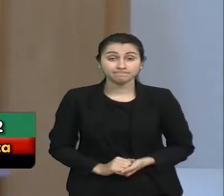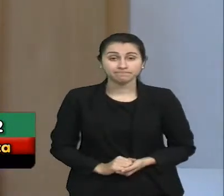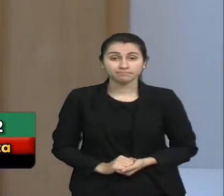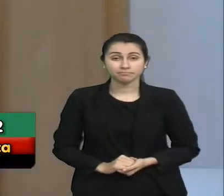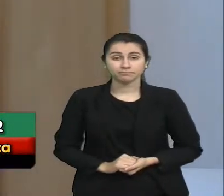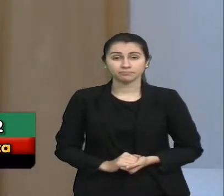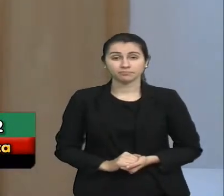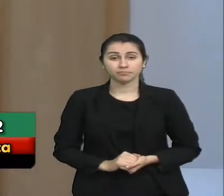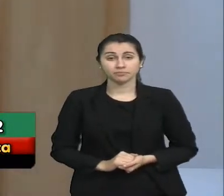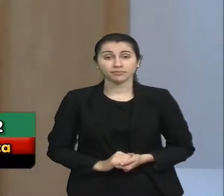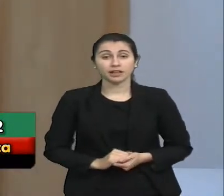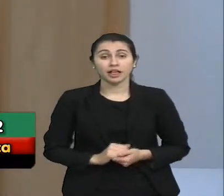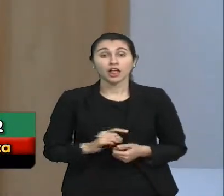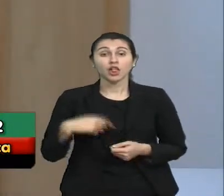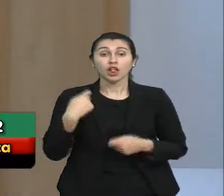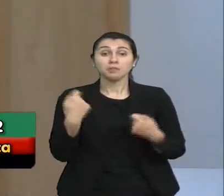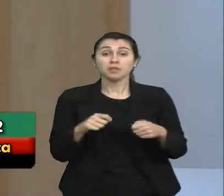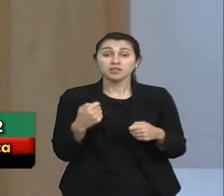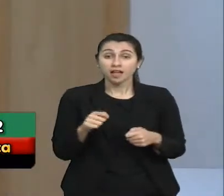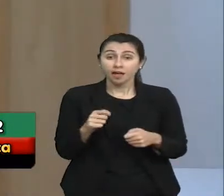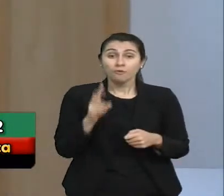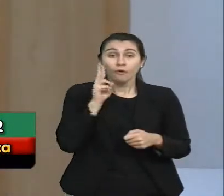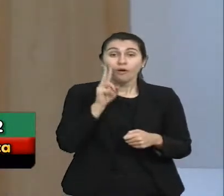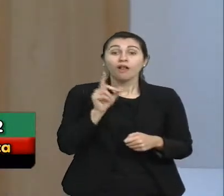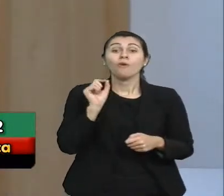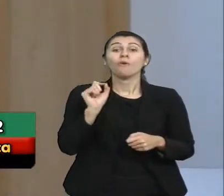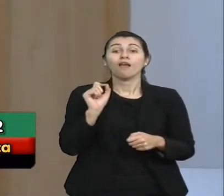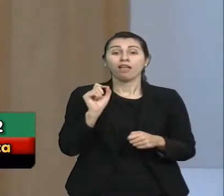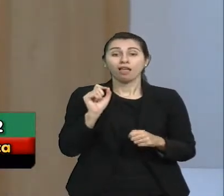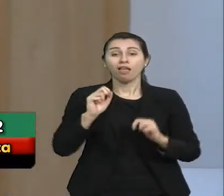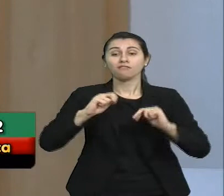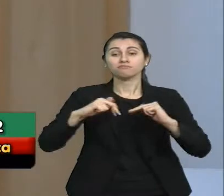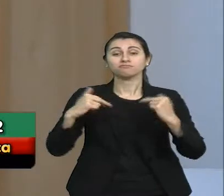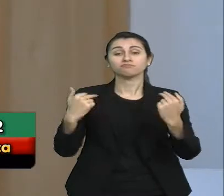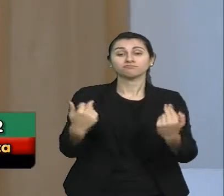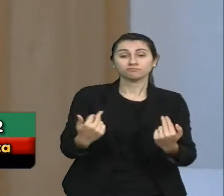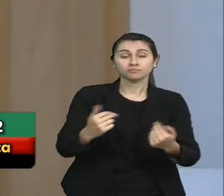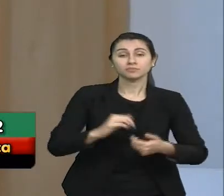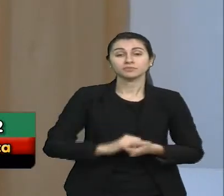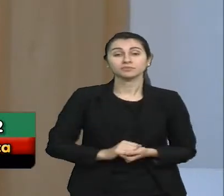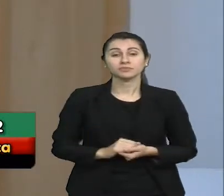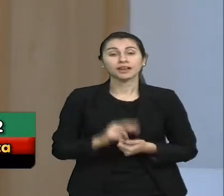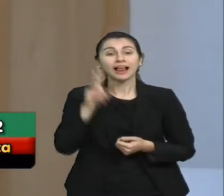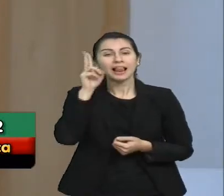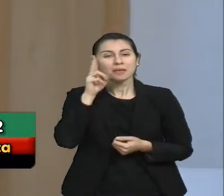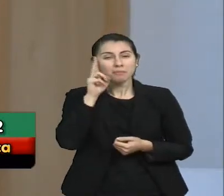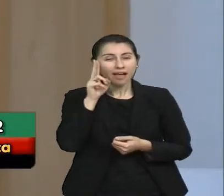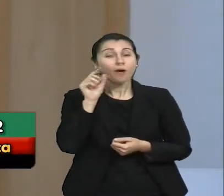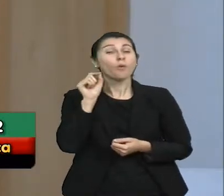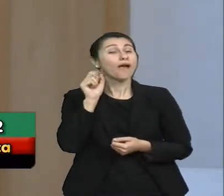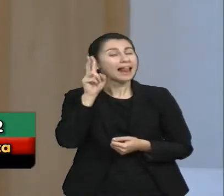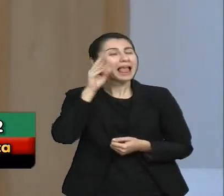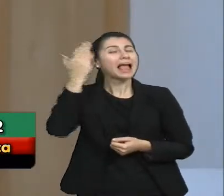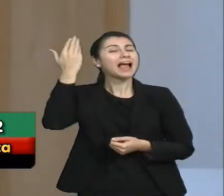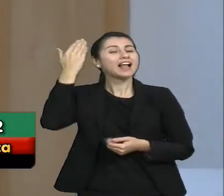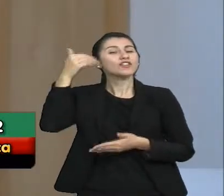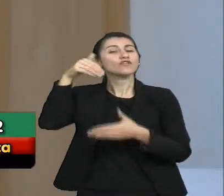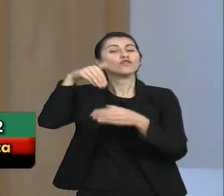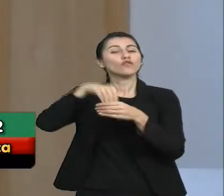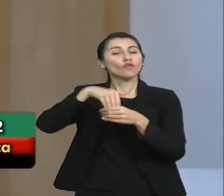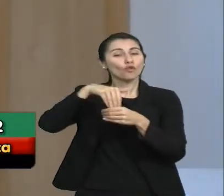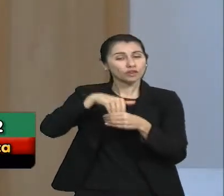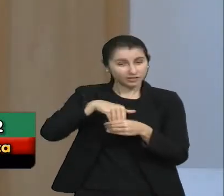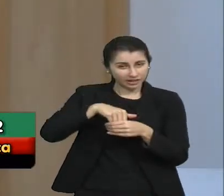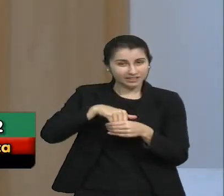olhar para esse plenário e ver quem estava aqui no dia que votou o título de